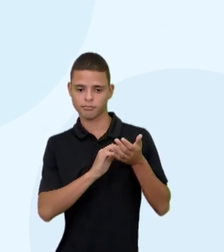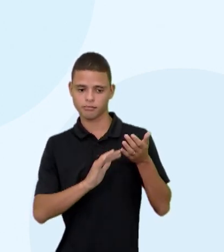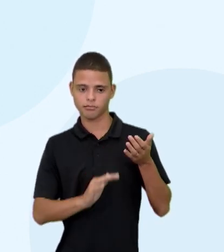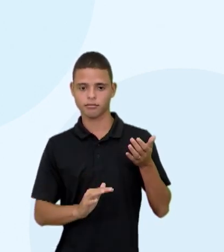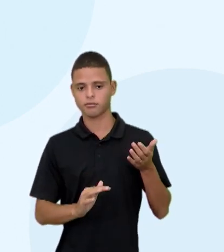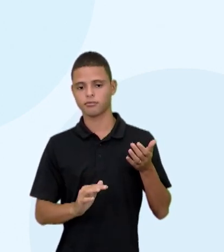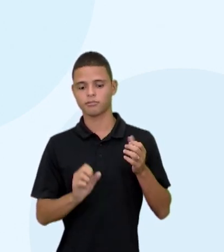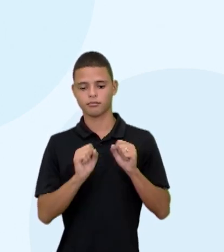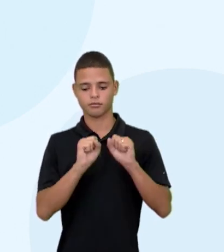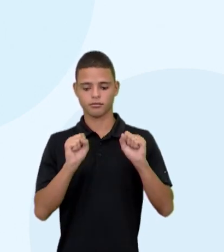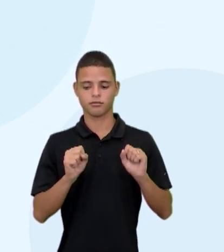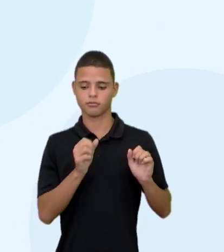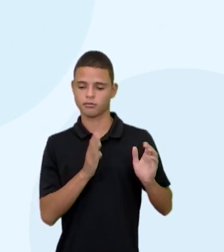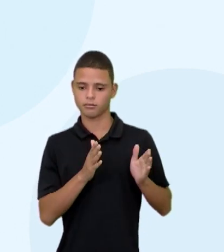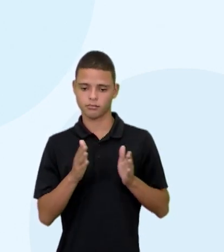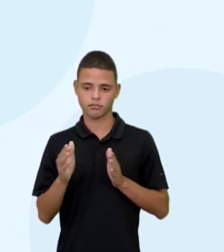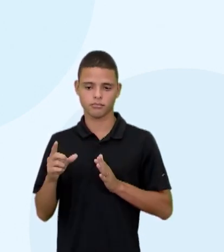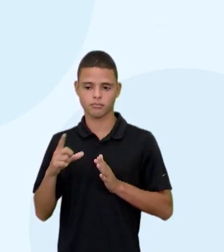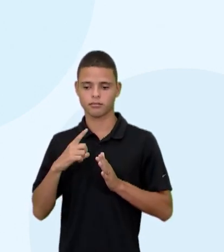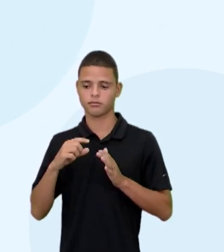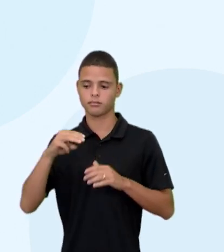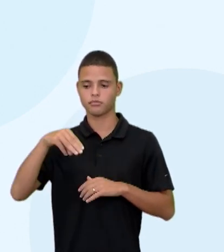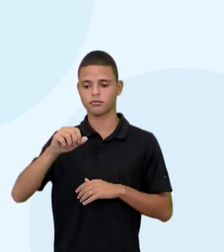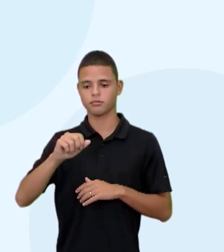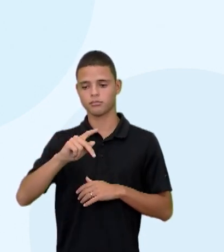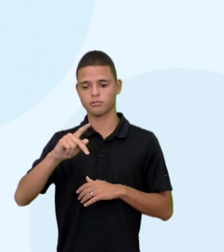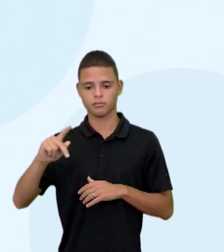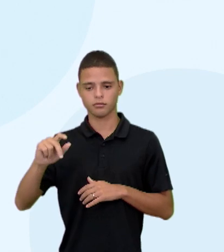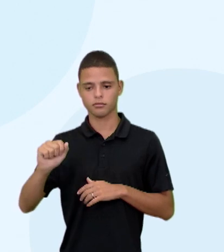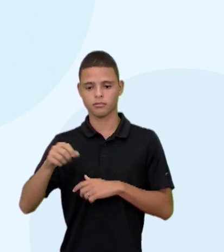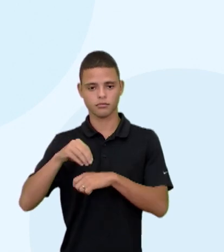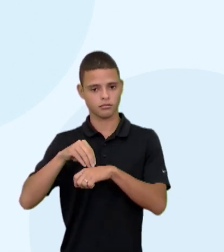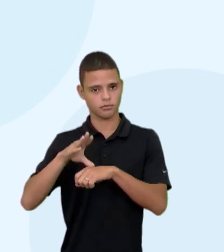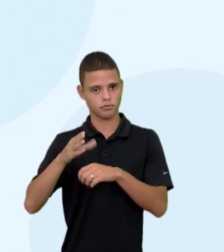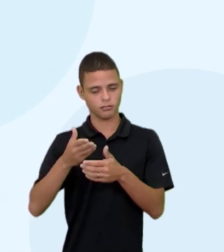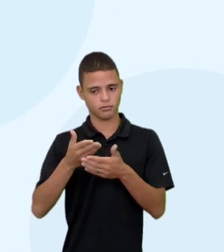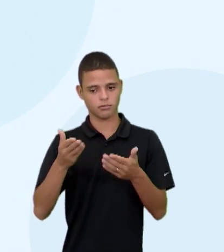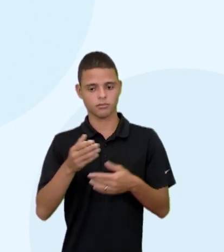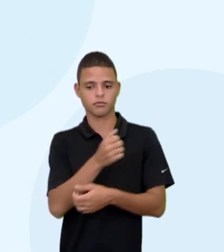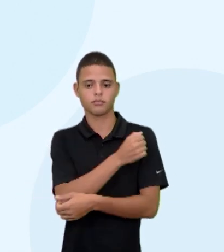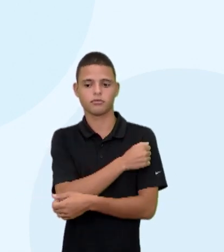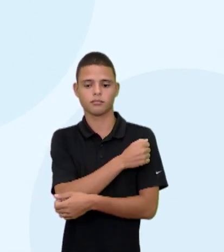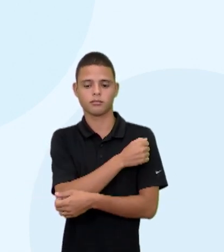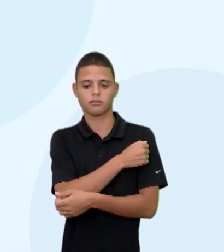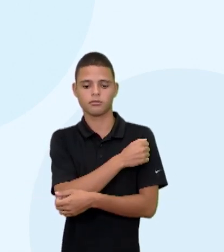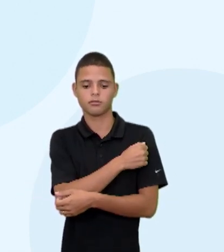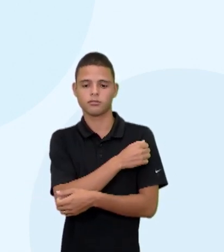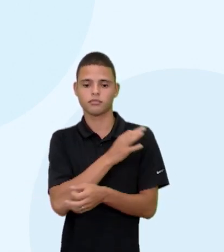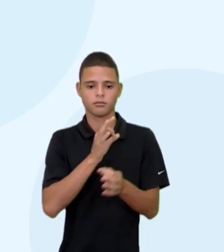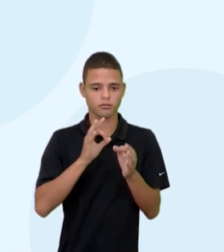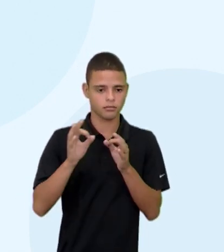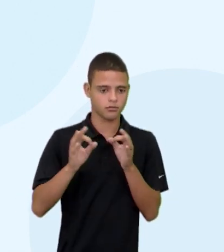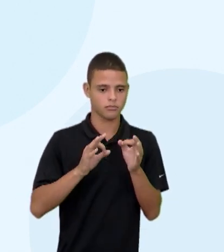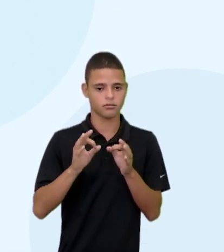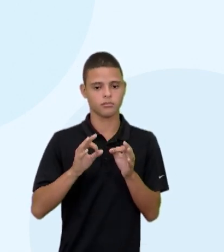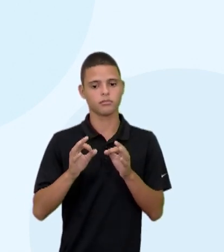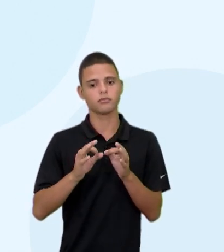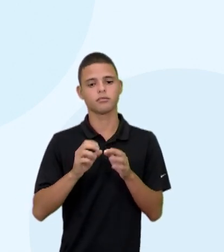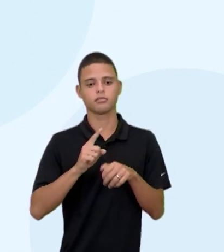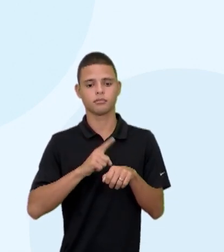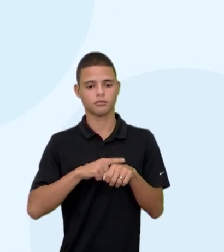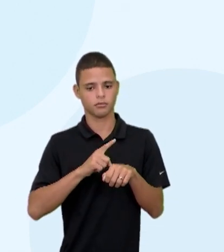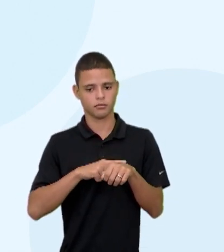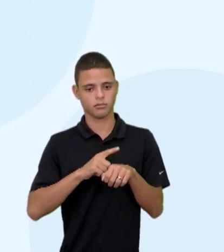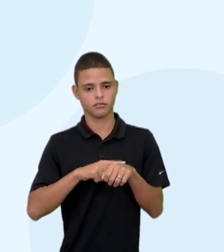de sistematização que está lá no mapa. Recomendamos que os estudantes completem a escala de tempo